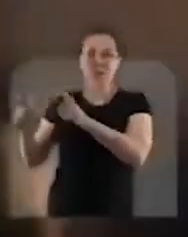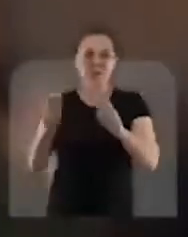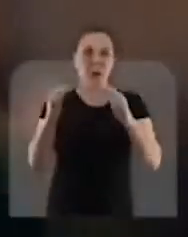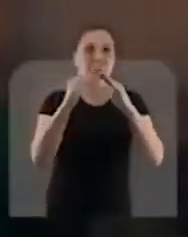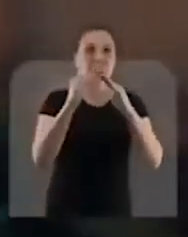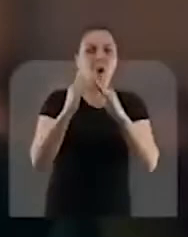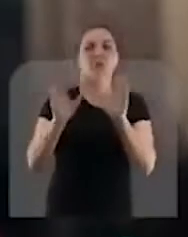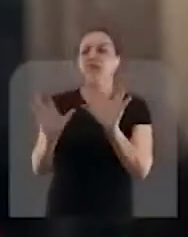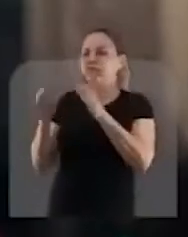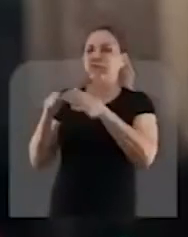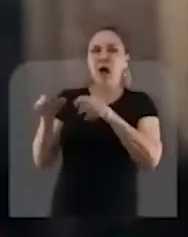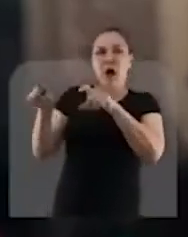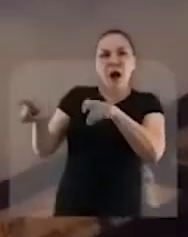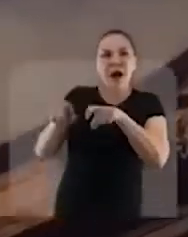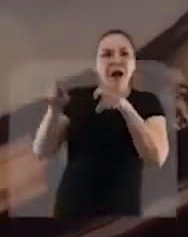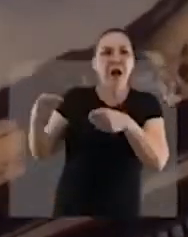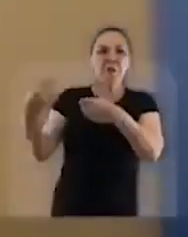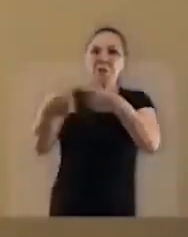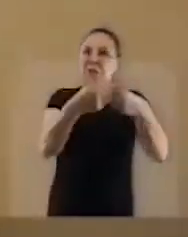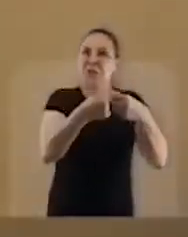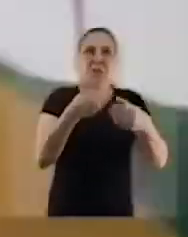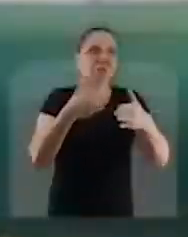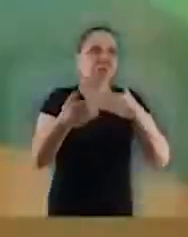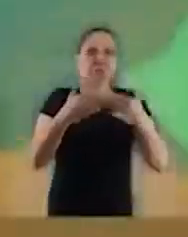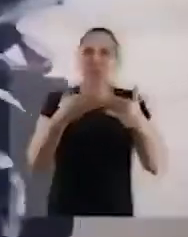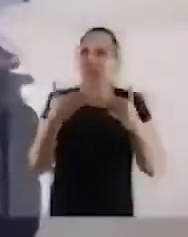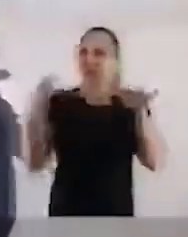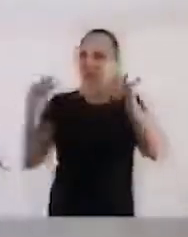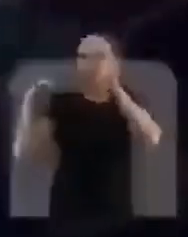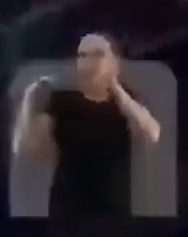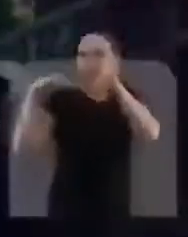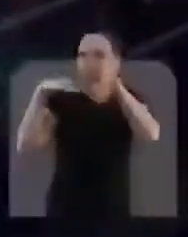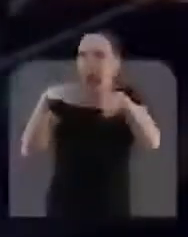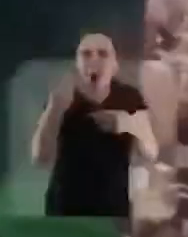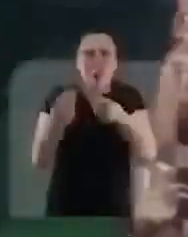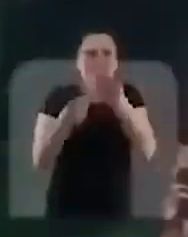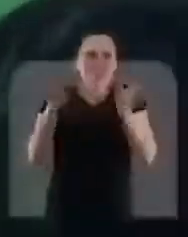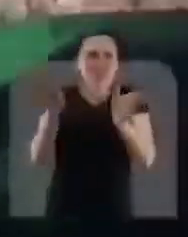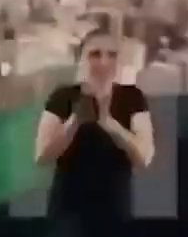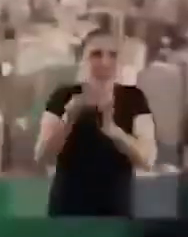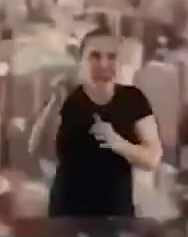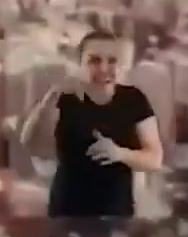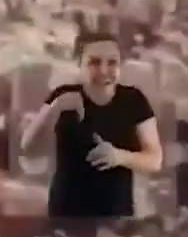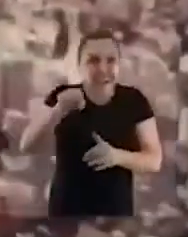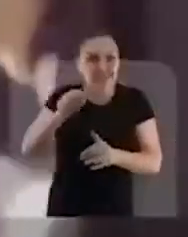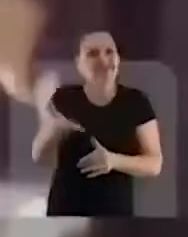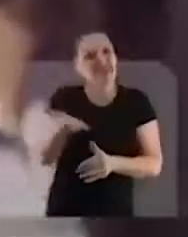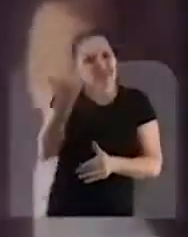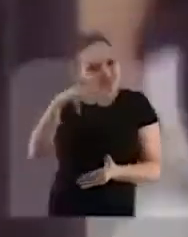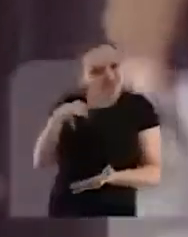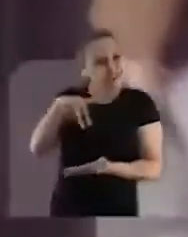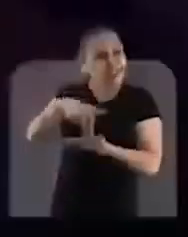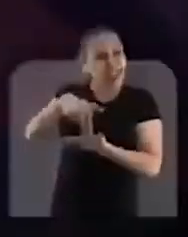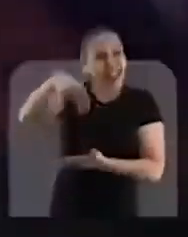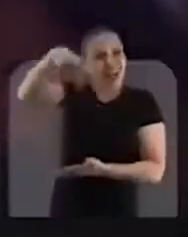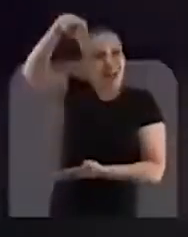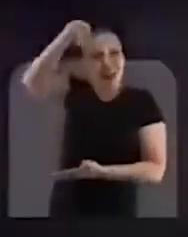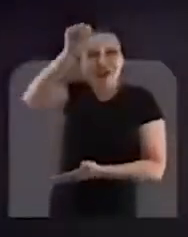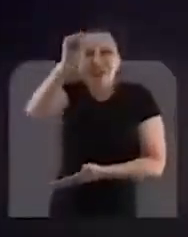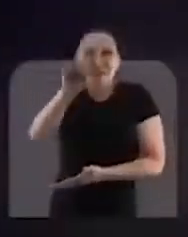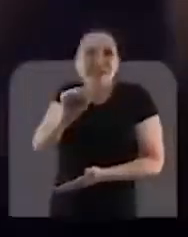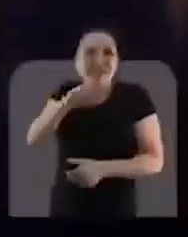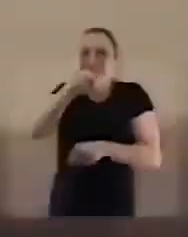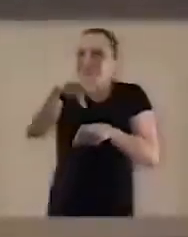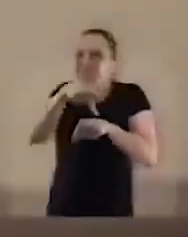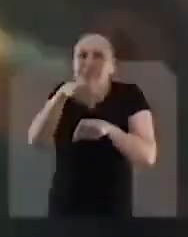no campo, na cidade, de onde você vem ou como vai chegar. De norte a sul desse país, brasileiros